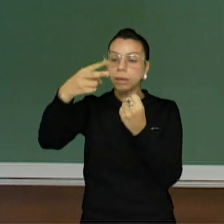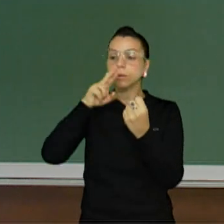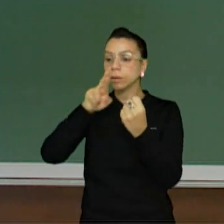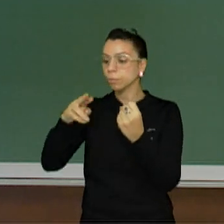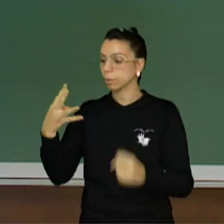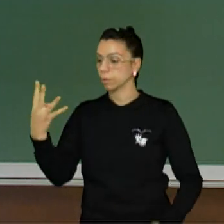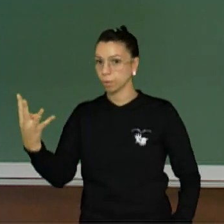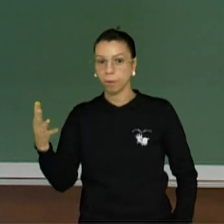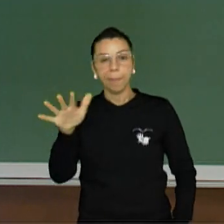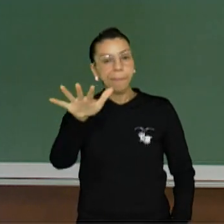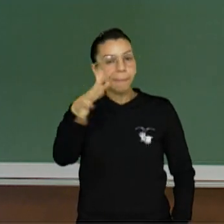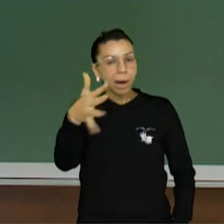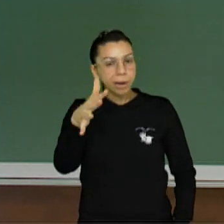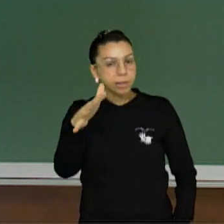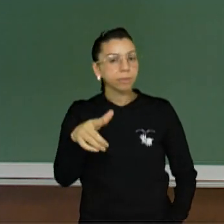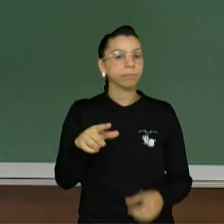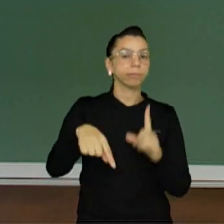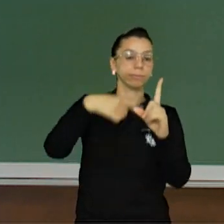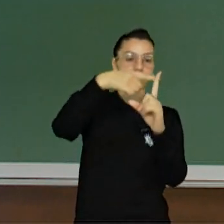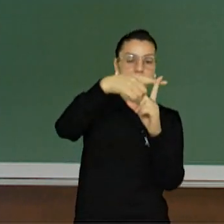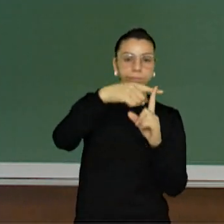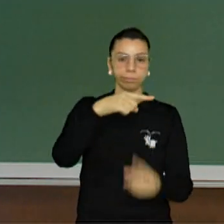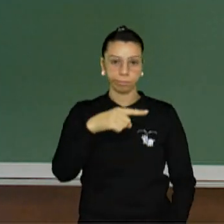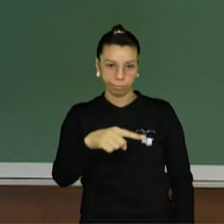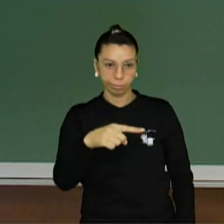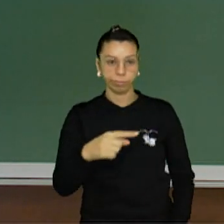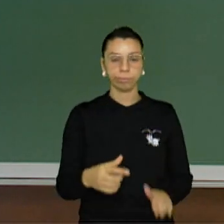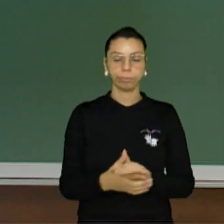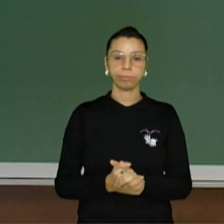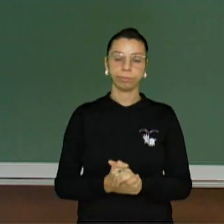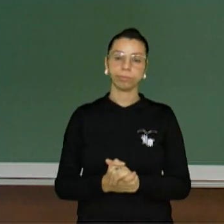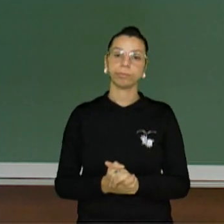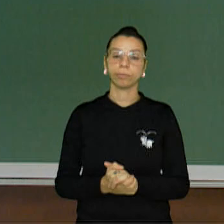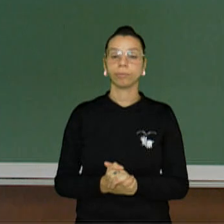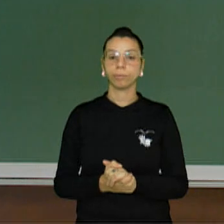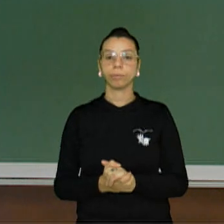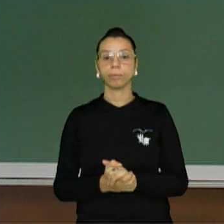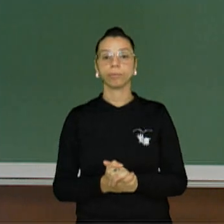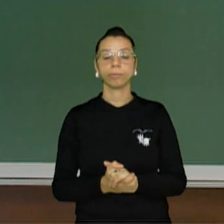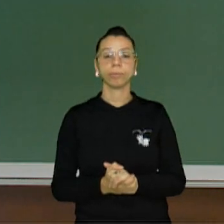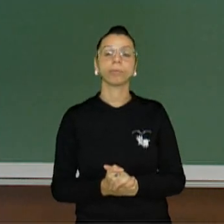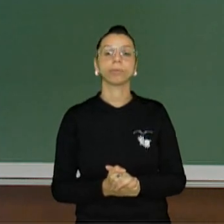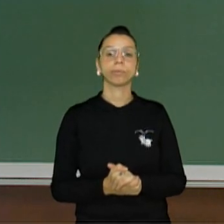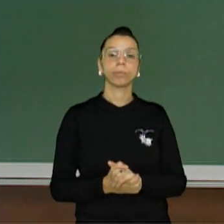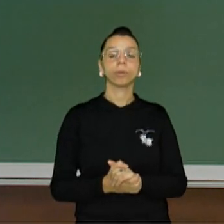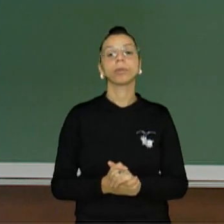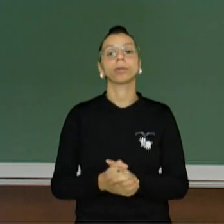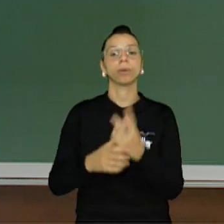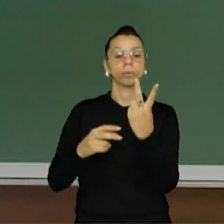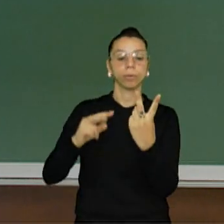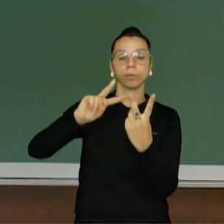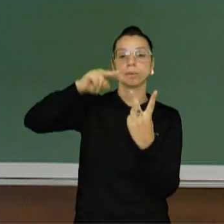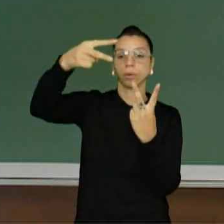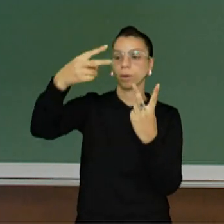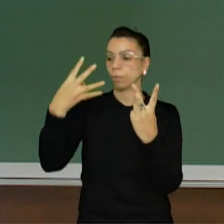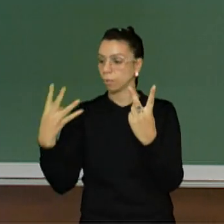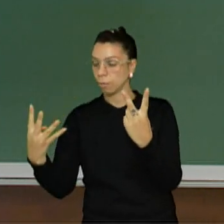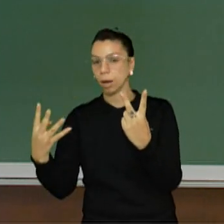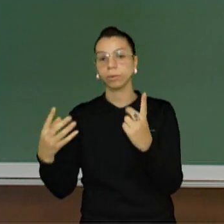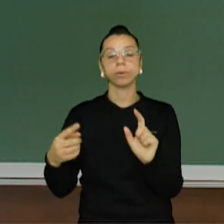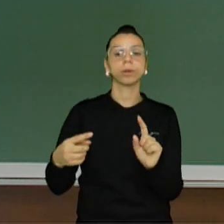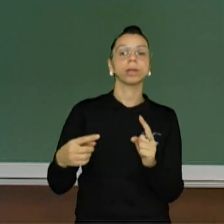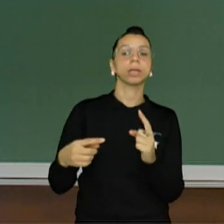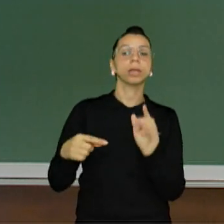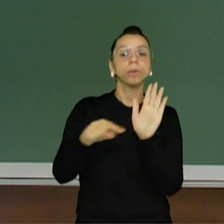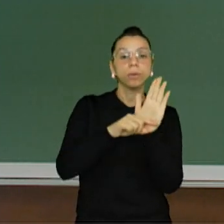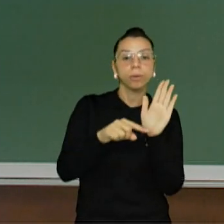ou menos 2, duas raízes, tá? A raiz positiva, 2 ao quadrado é 4, e a raiz negativa, porque todo